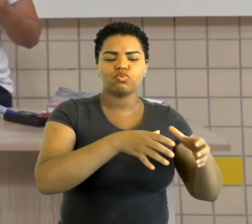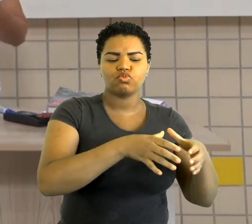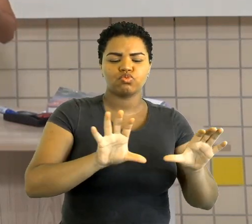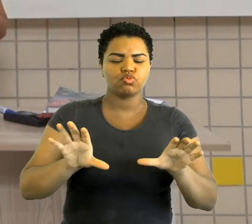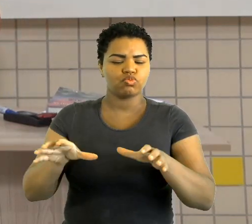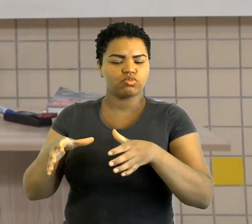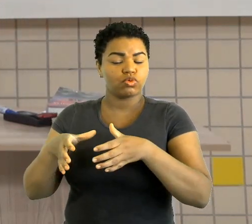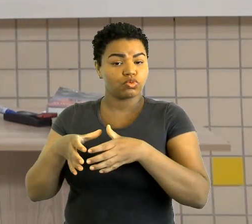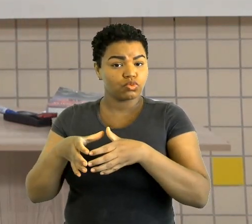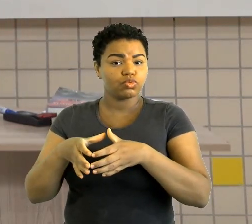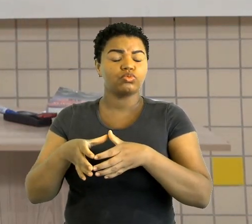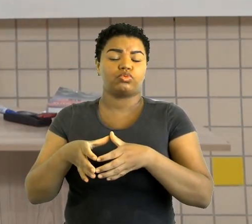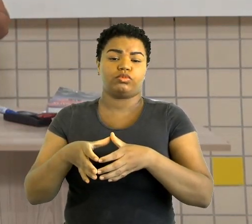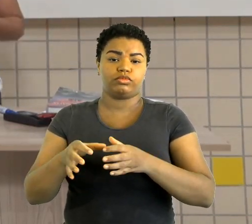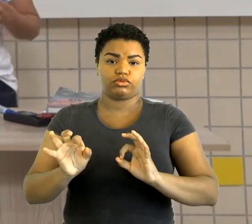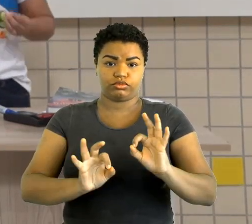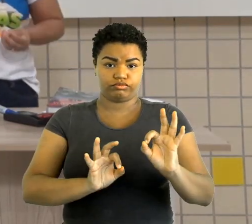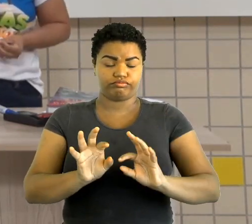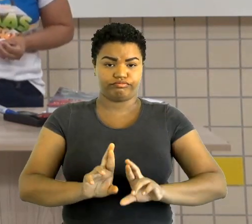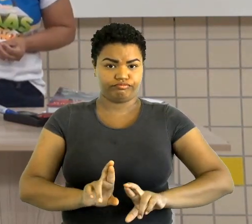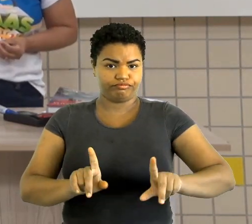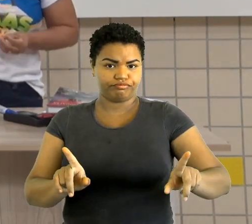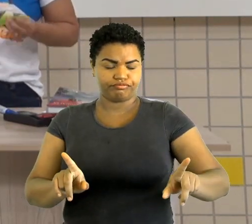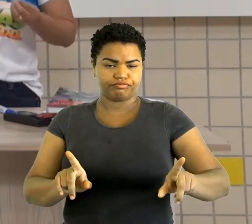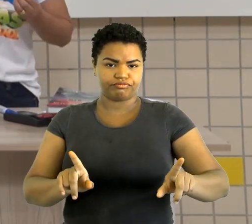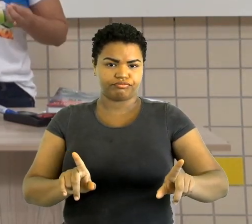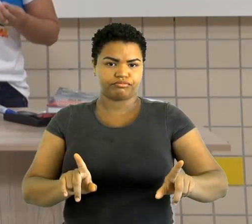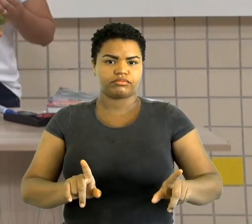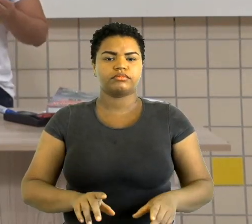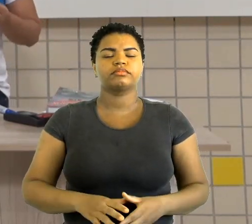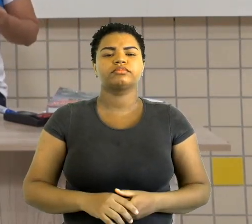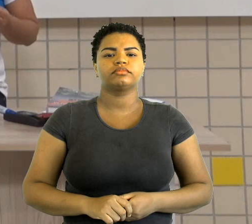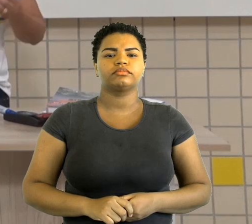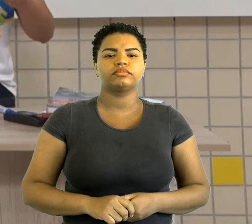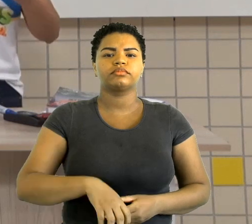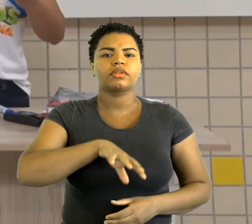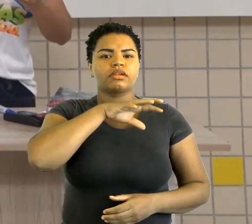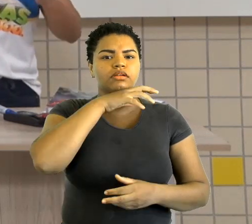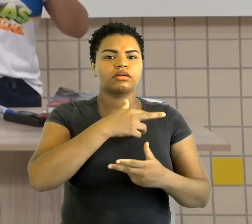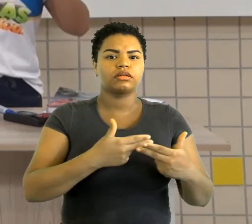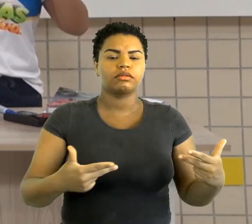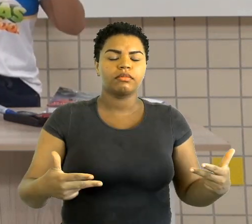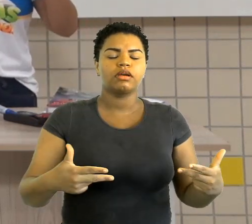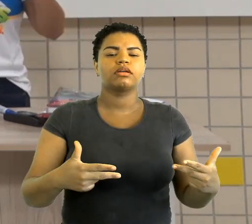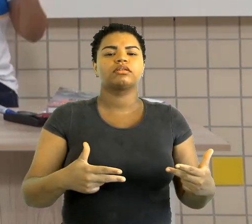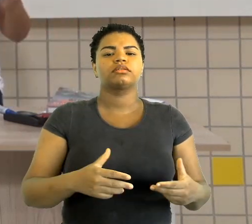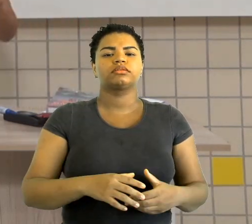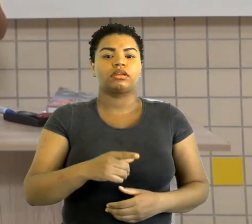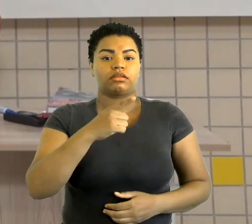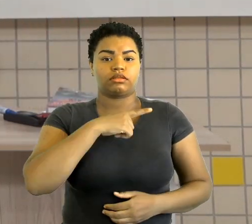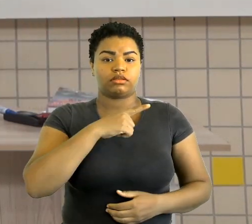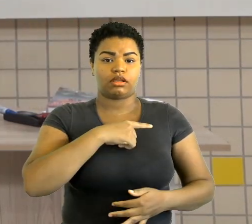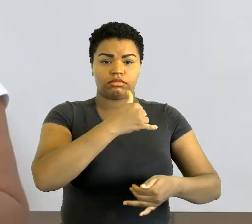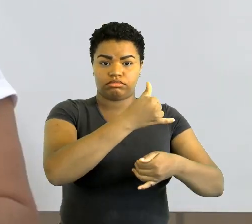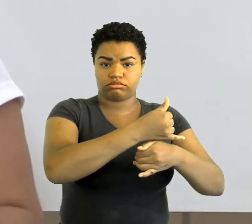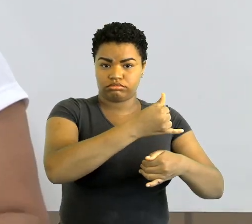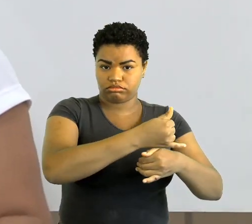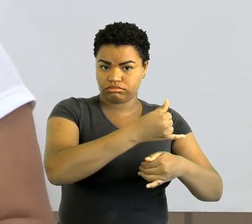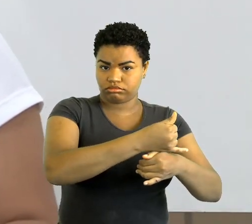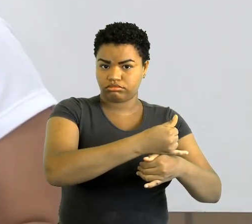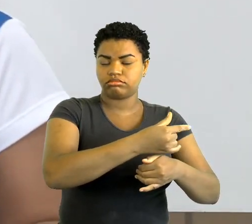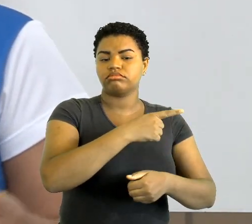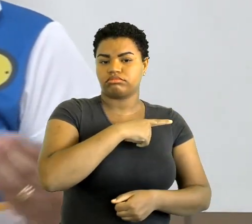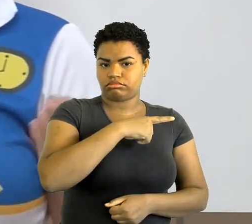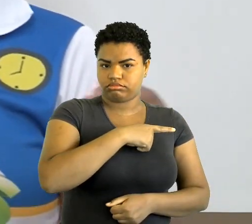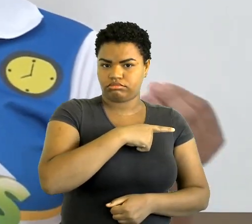organizações, em dois níveis de organização. O que são eles? São animais que possuem coluna